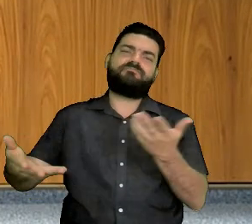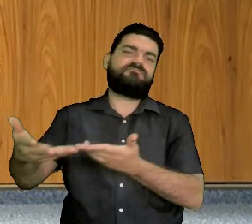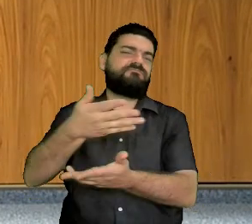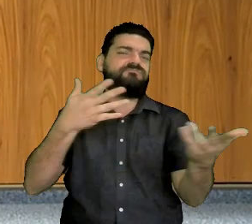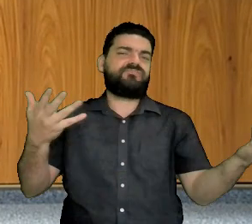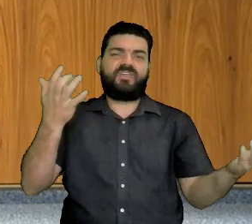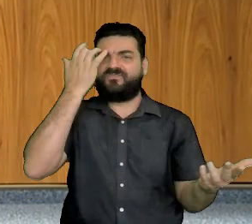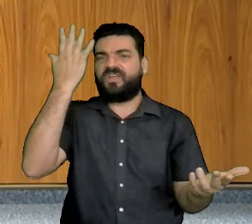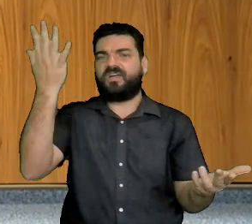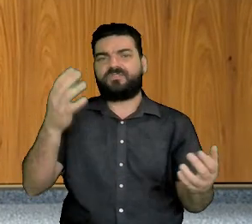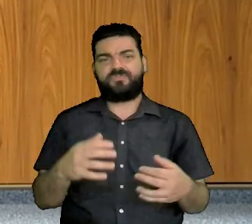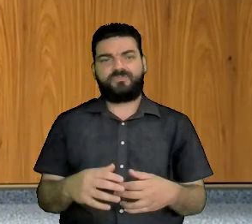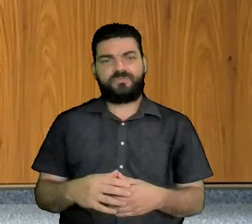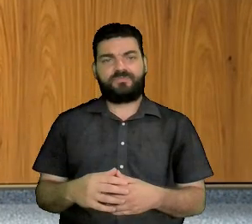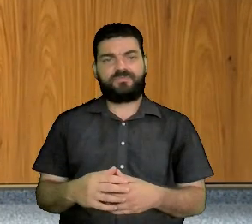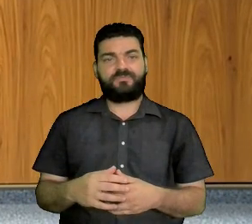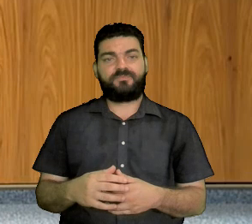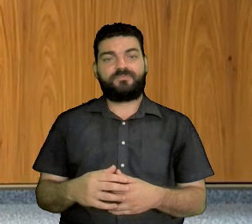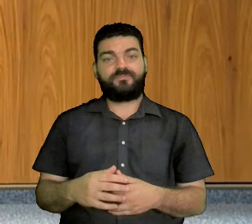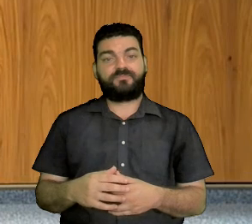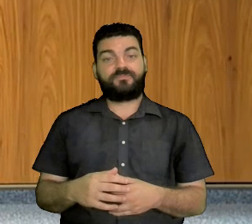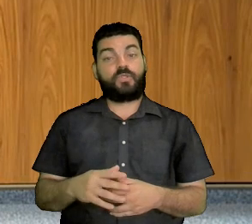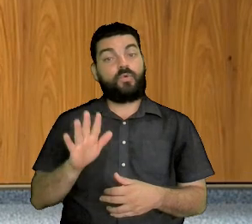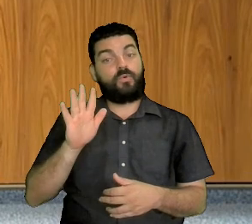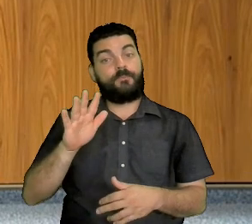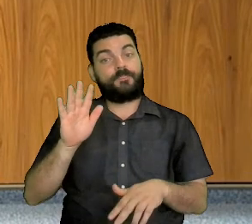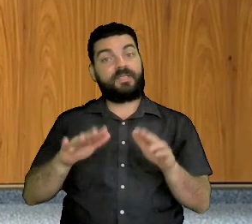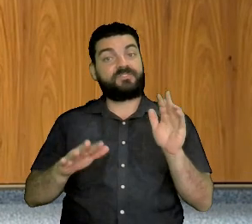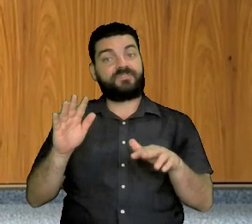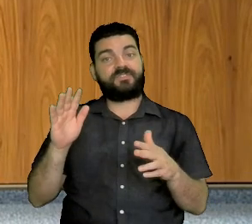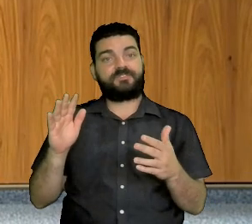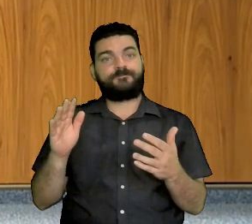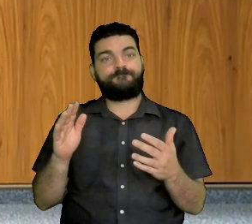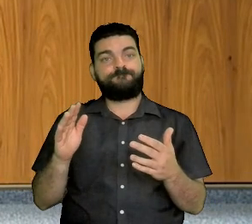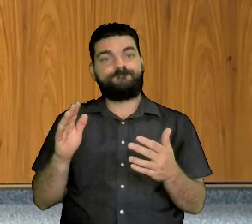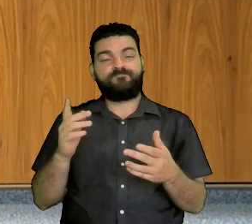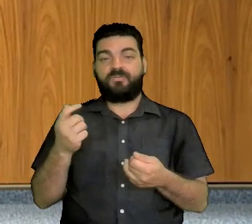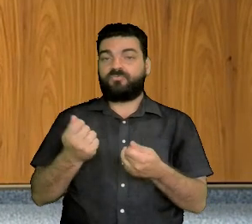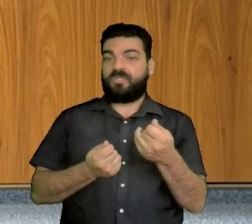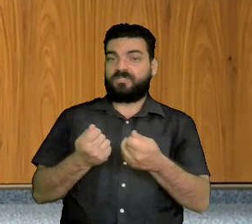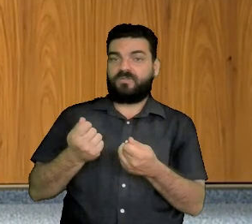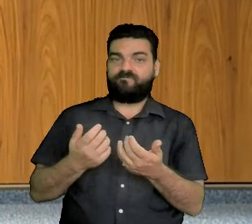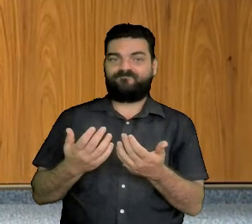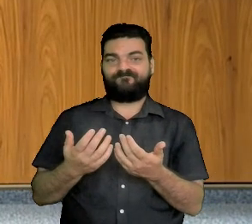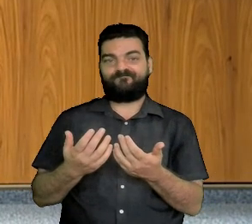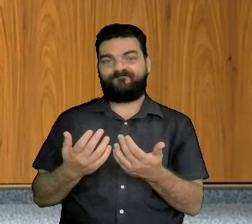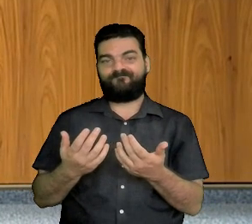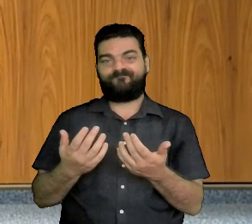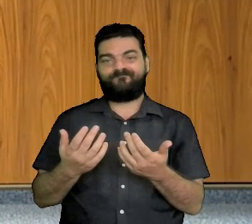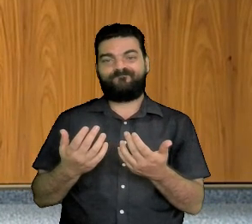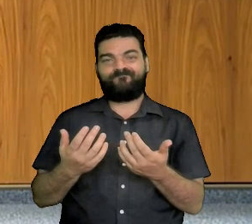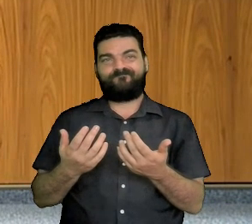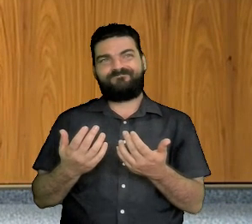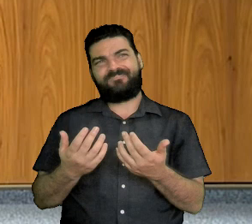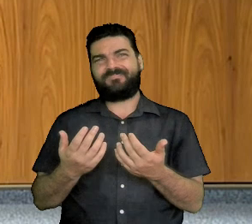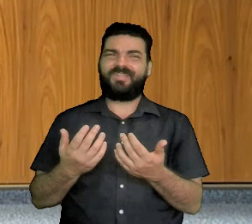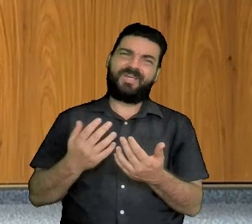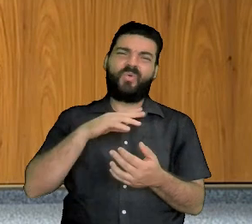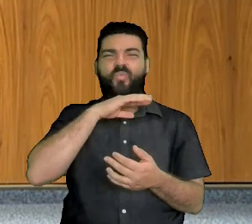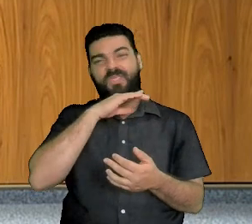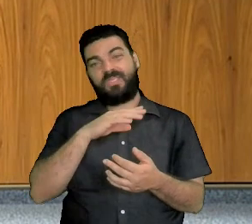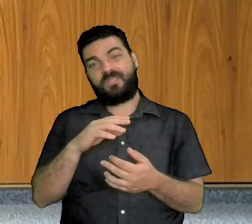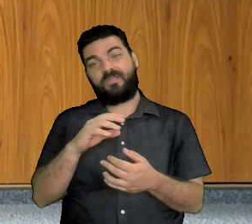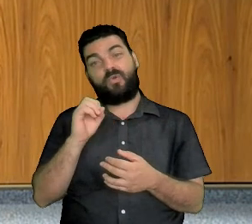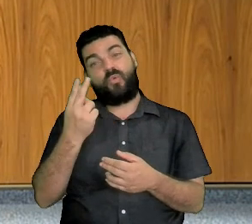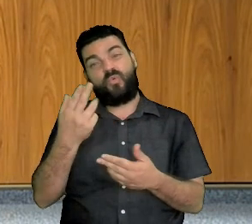parte. Em outras hipóteses em que a negociação ela não seja exitosa ou a interlocução